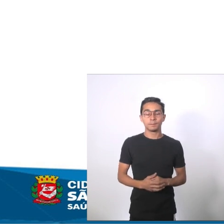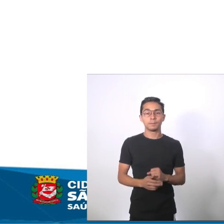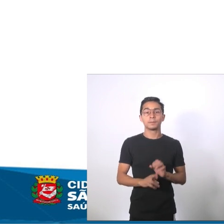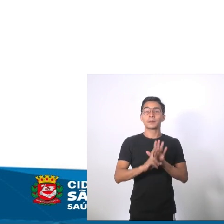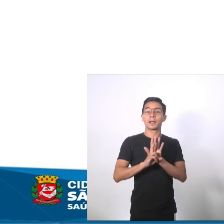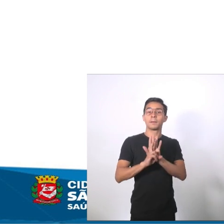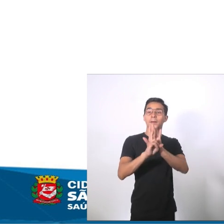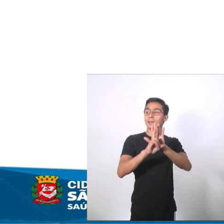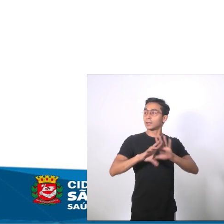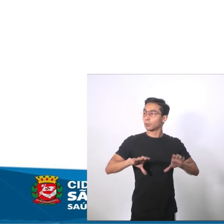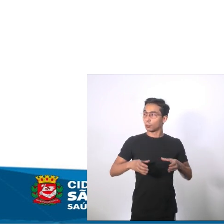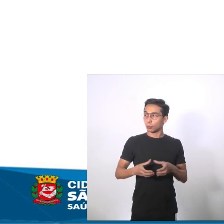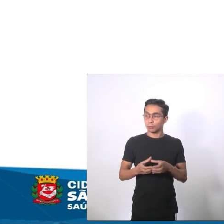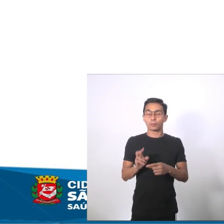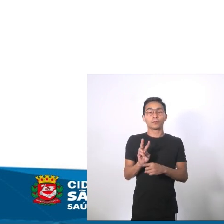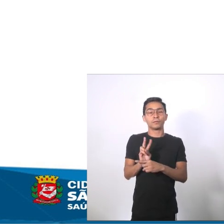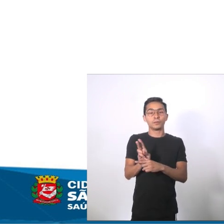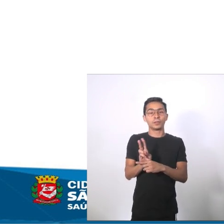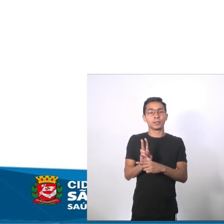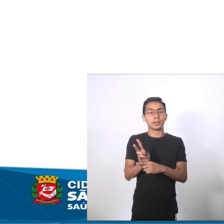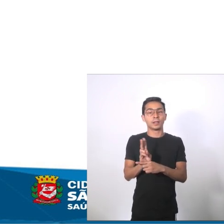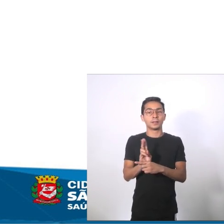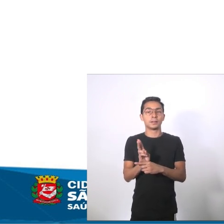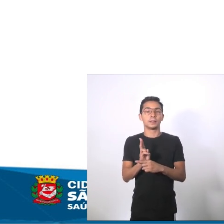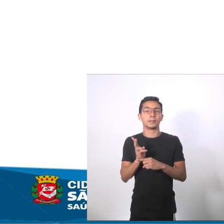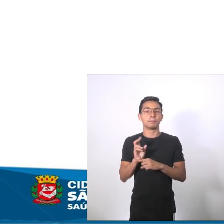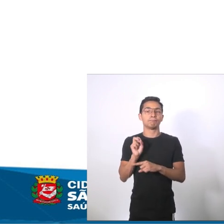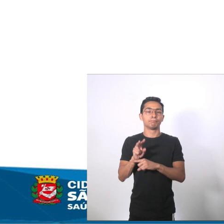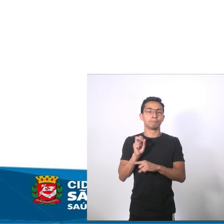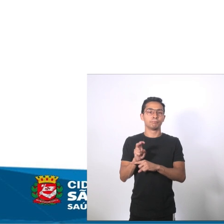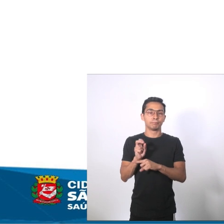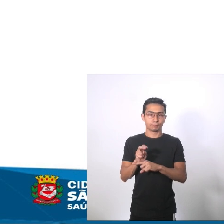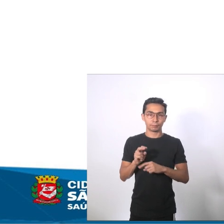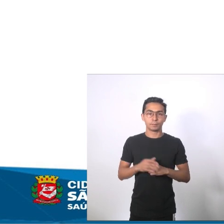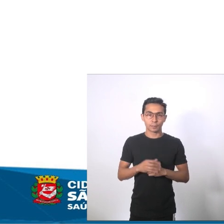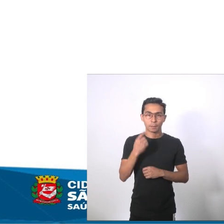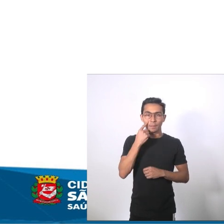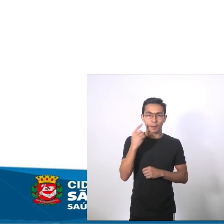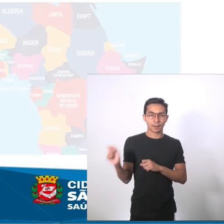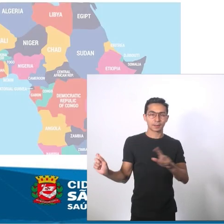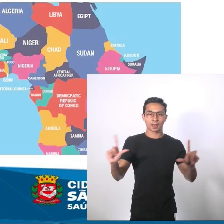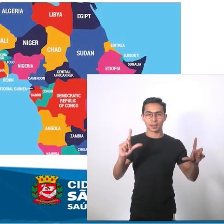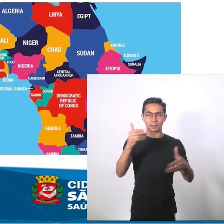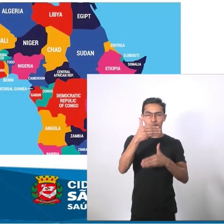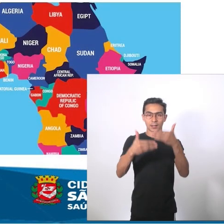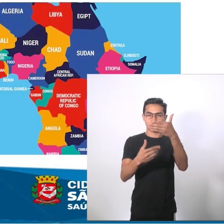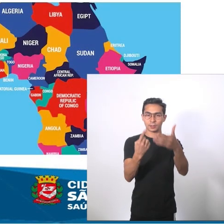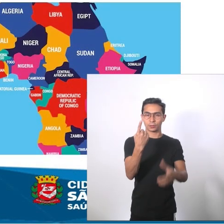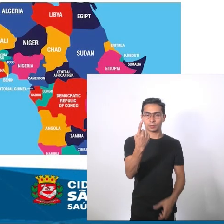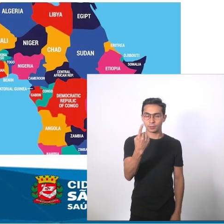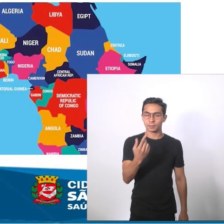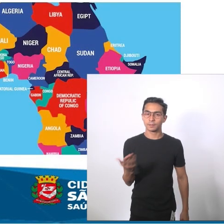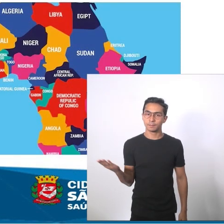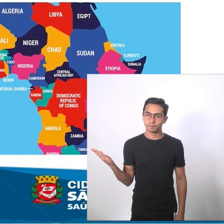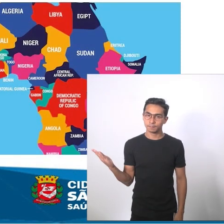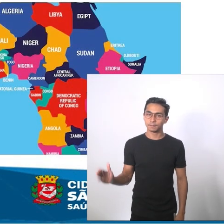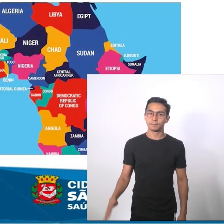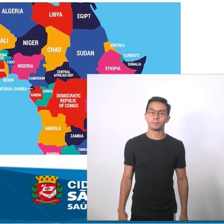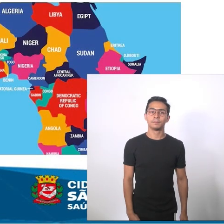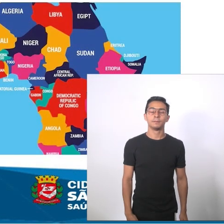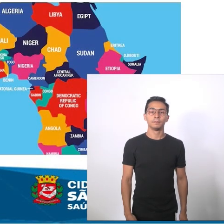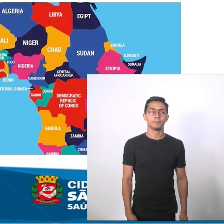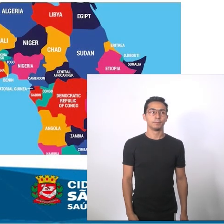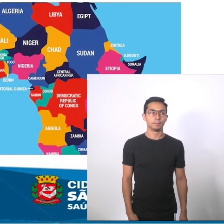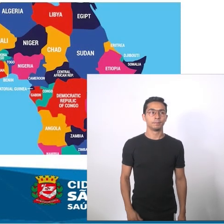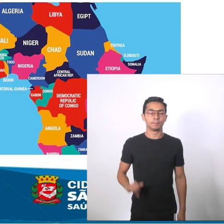da Divisão de Vigilância Epidemiológica. Vamos para o primeiro slide. É importante a